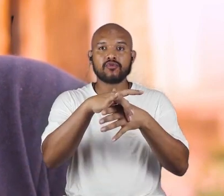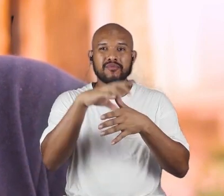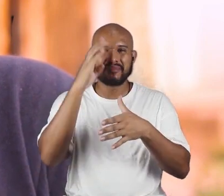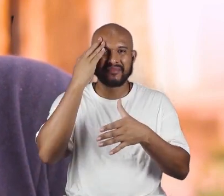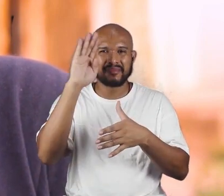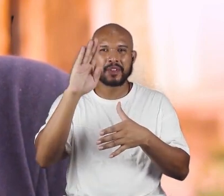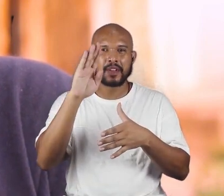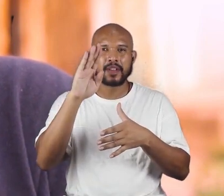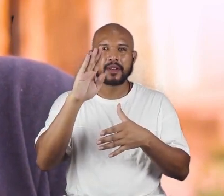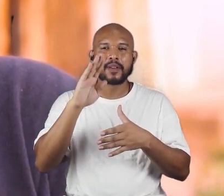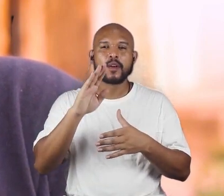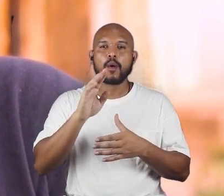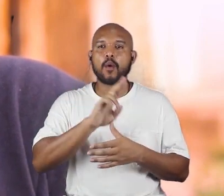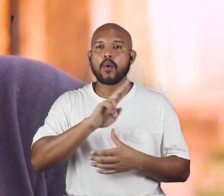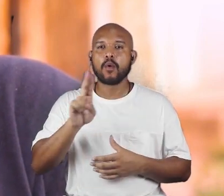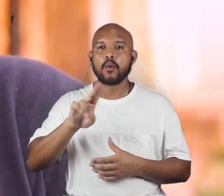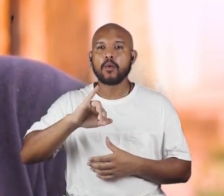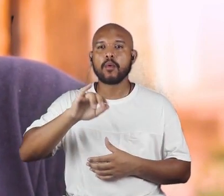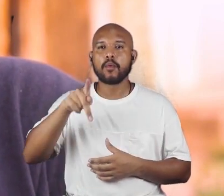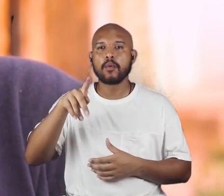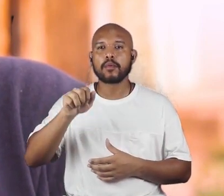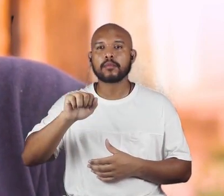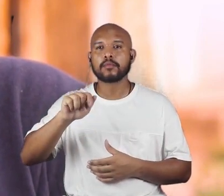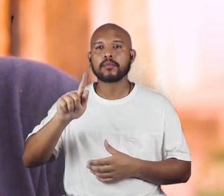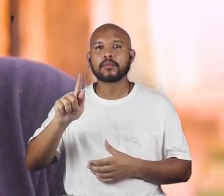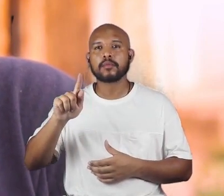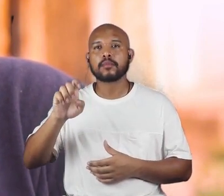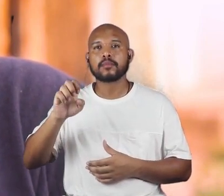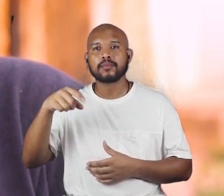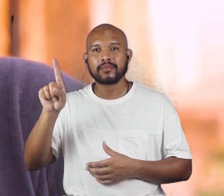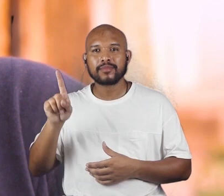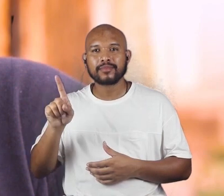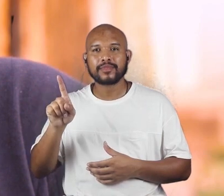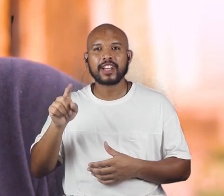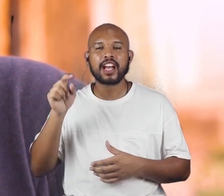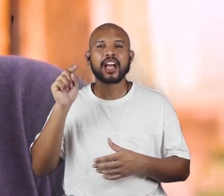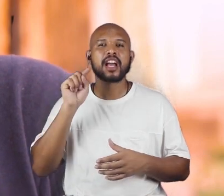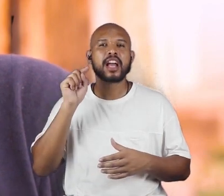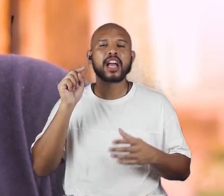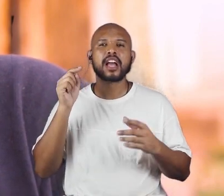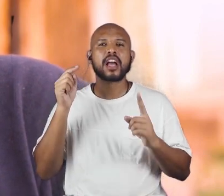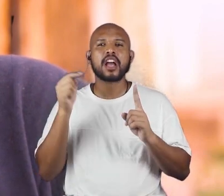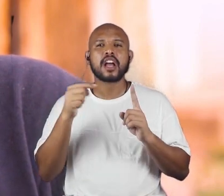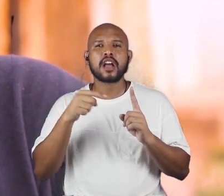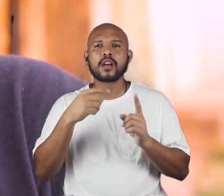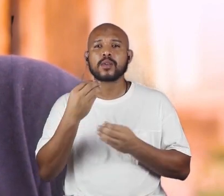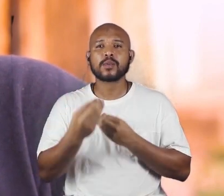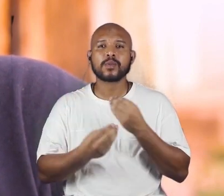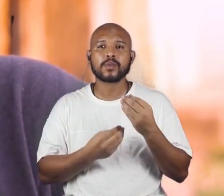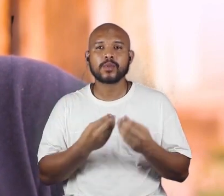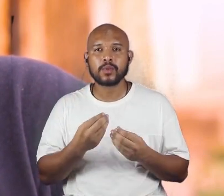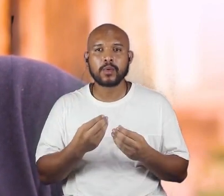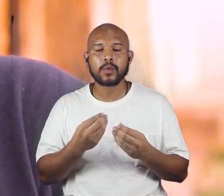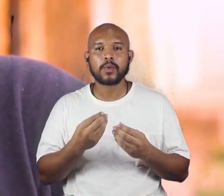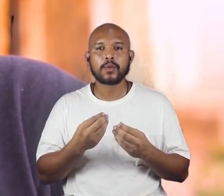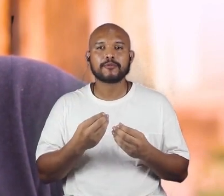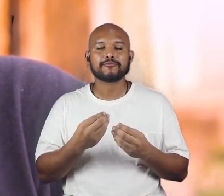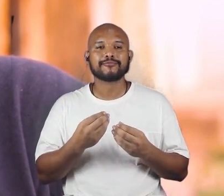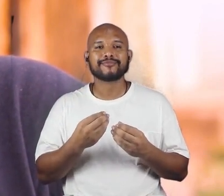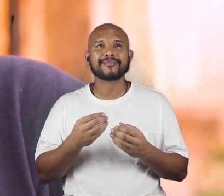por conta de questões de briga, política, essas coisas, mas sim porque antigamente